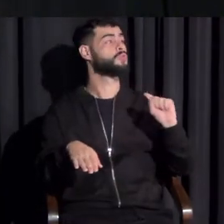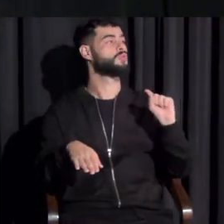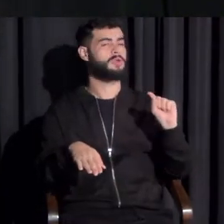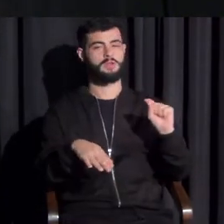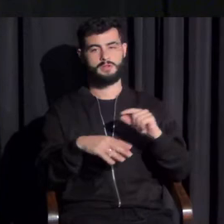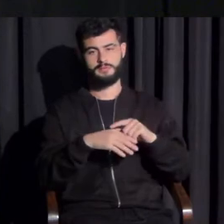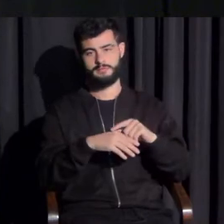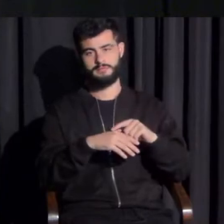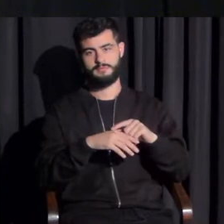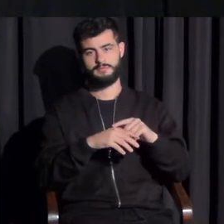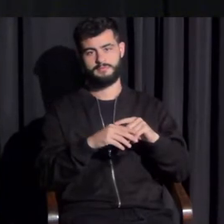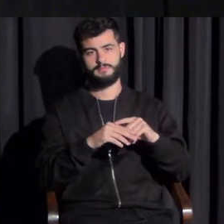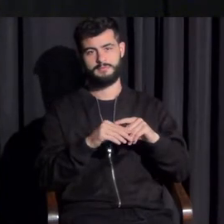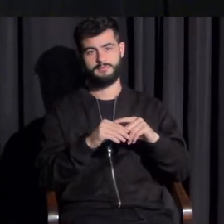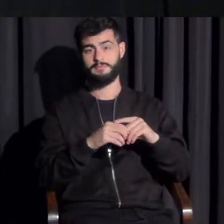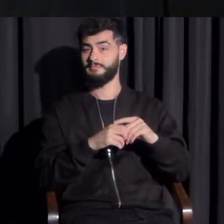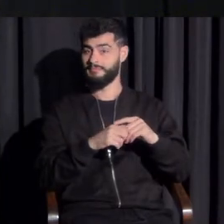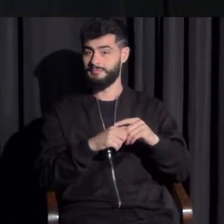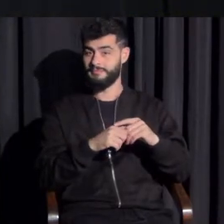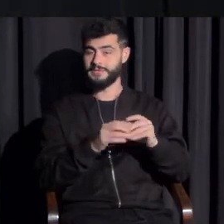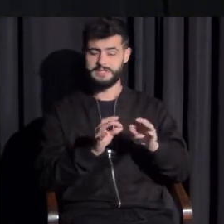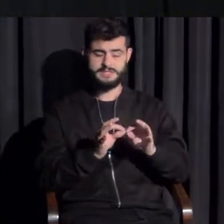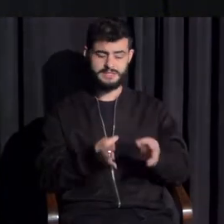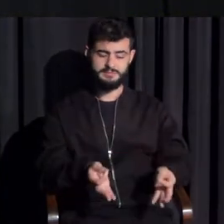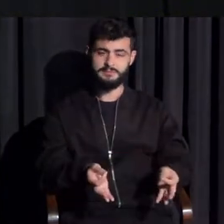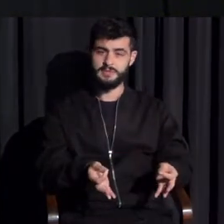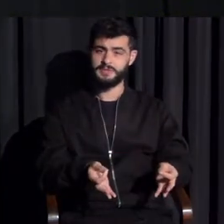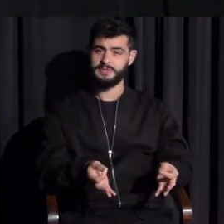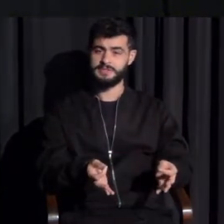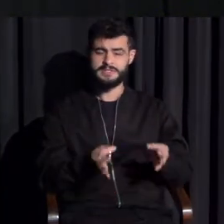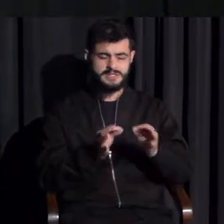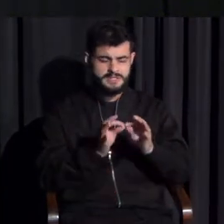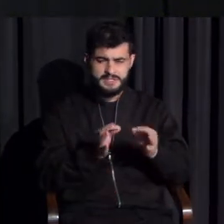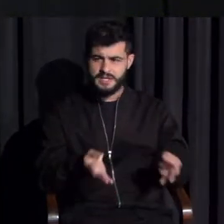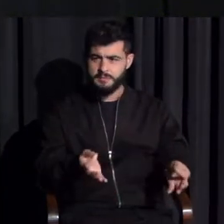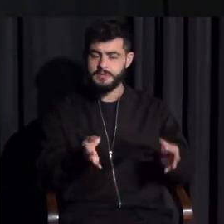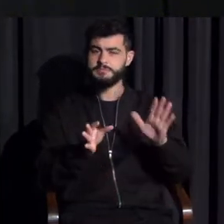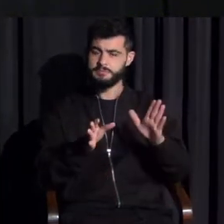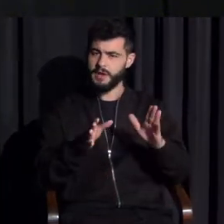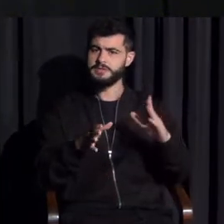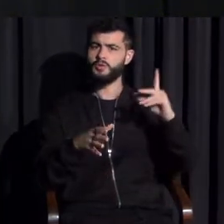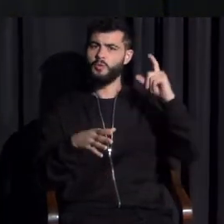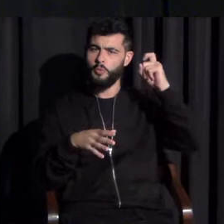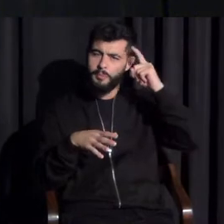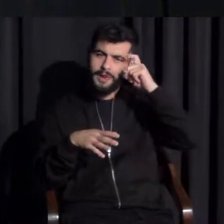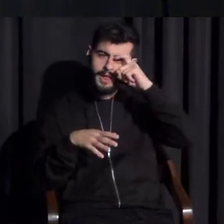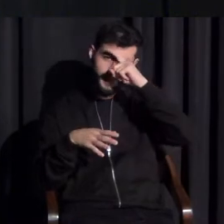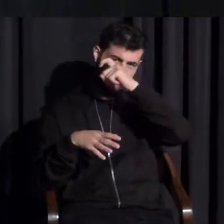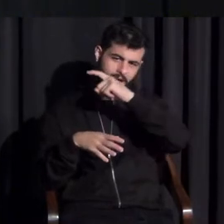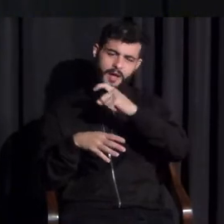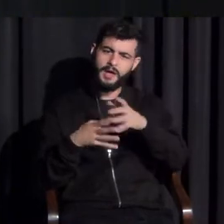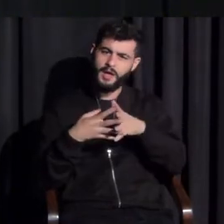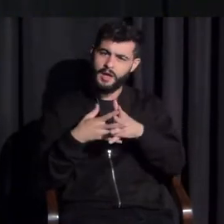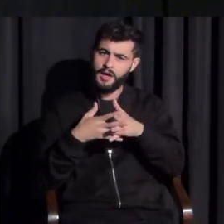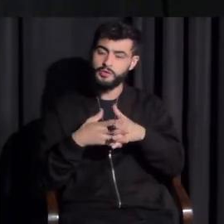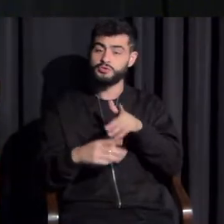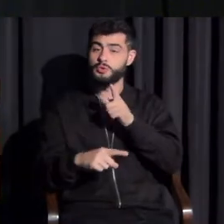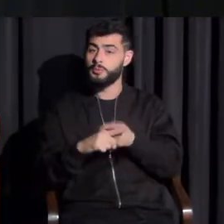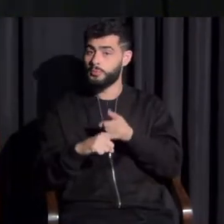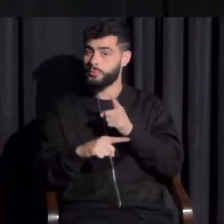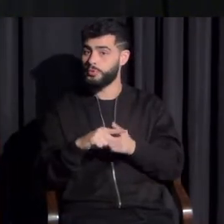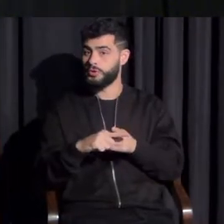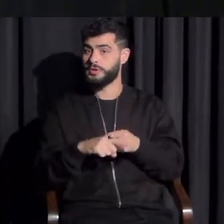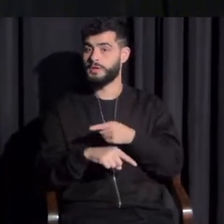Oh, é de uma simplicidade, mas de uma complexidade isso. Porque aí me põe as crianças